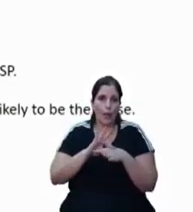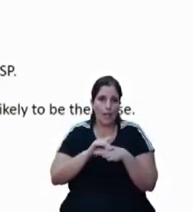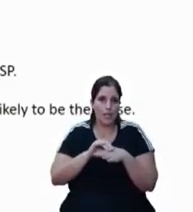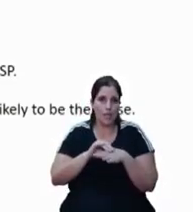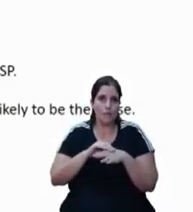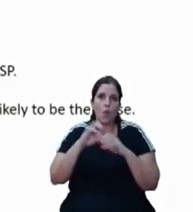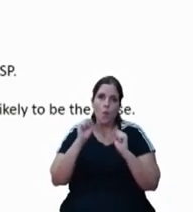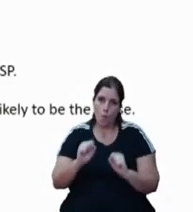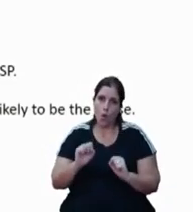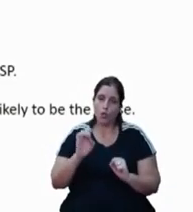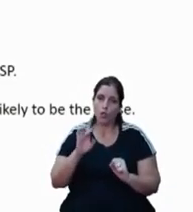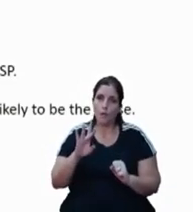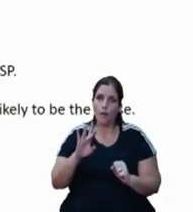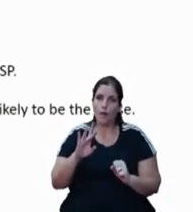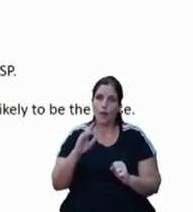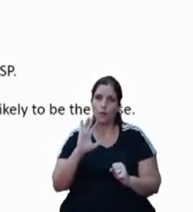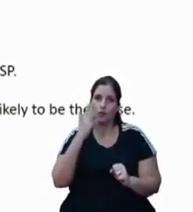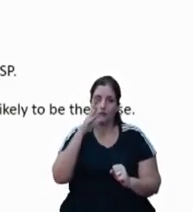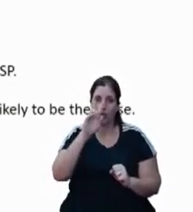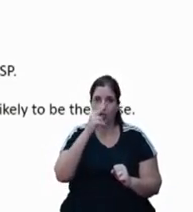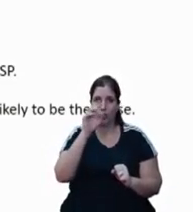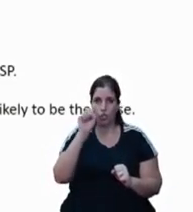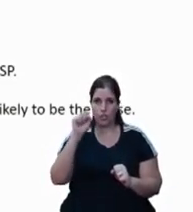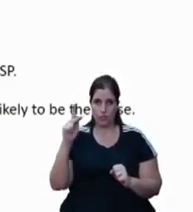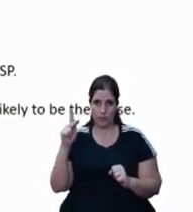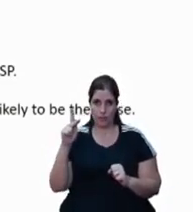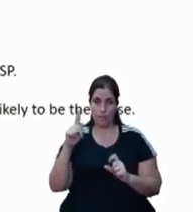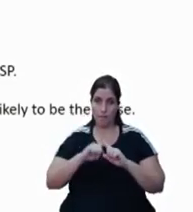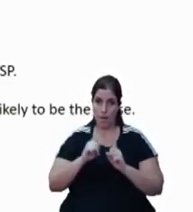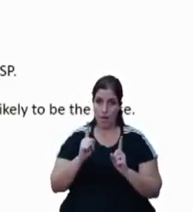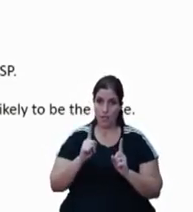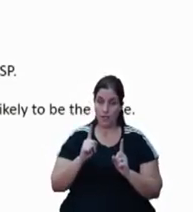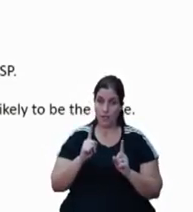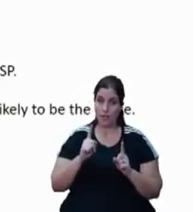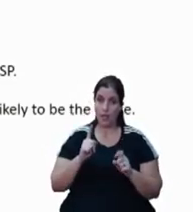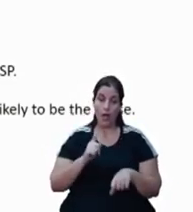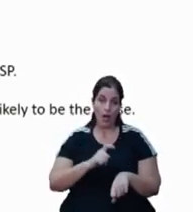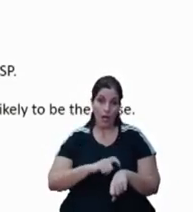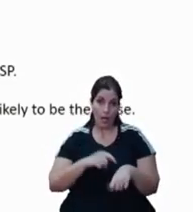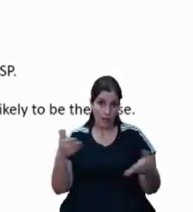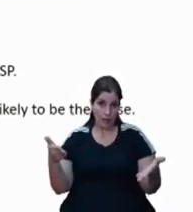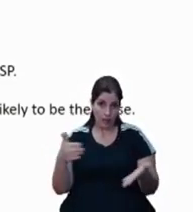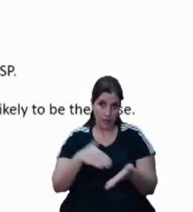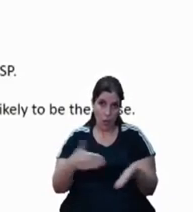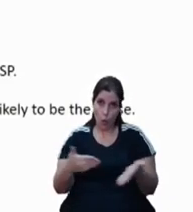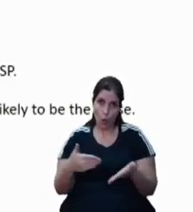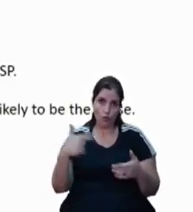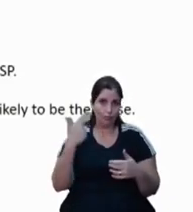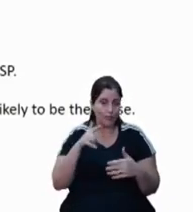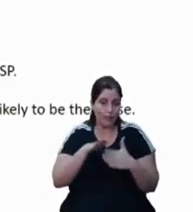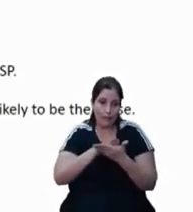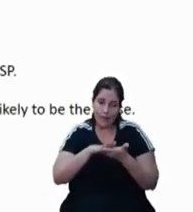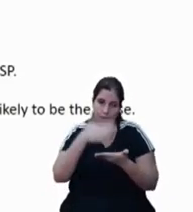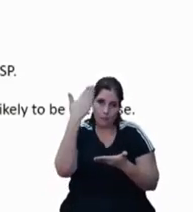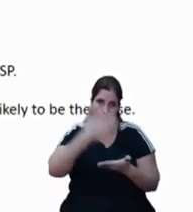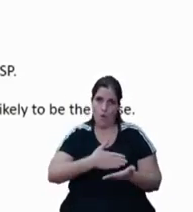ser suficientes para causar HSP. No entanto, no momento, não há nenhuma evidência convincente